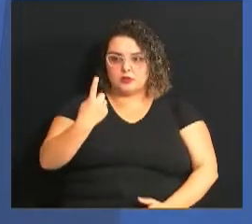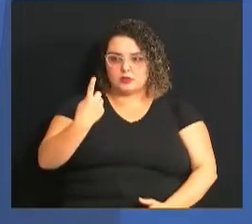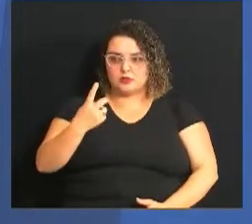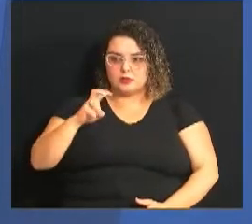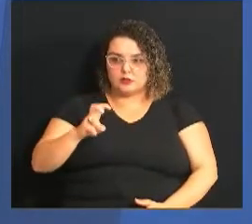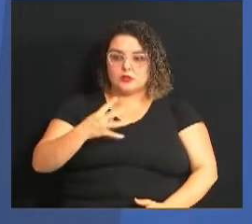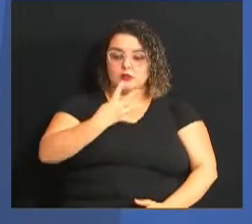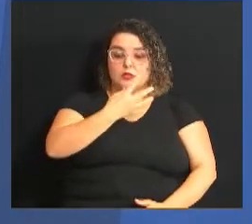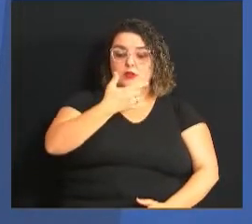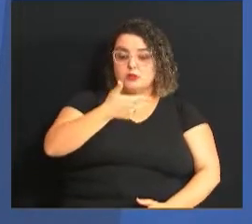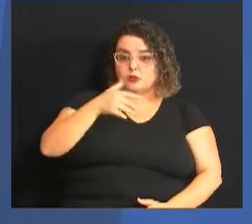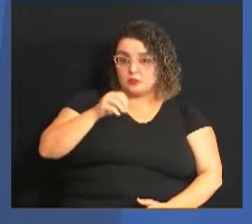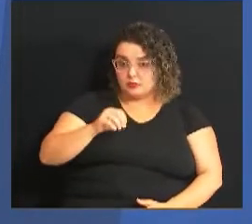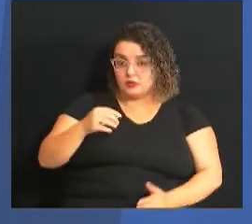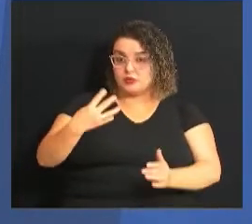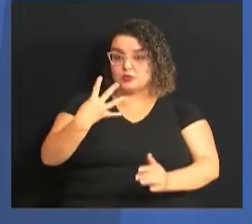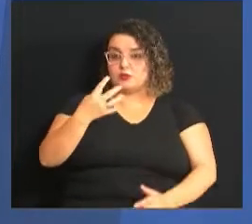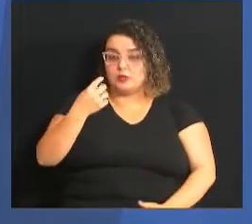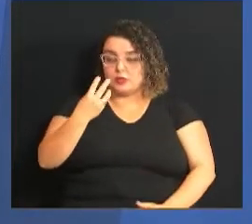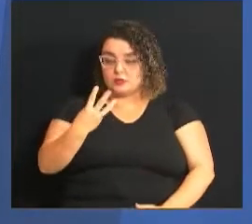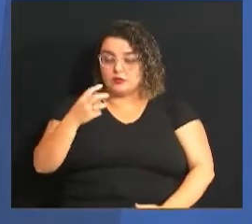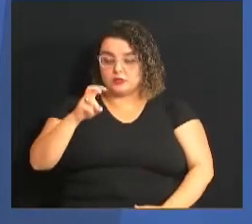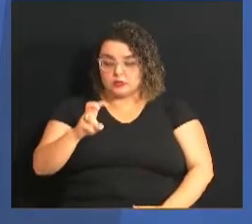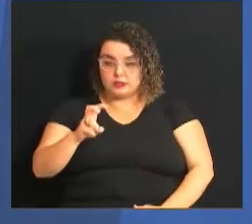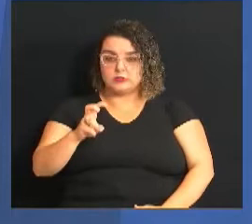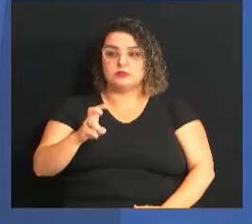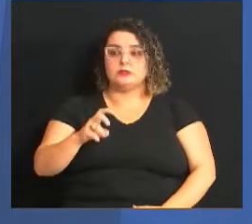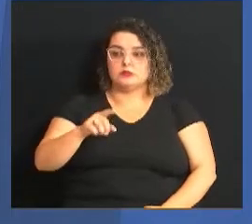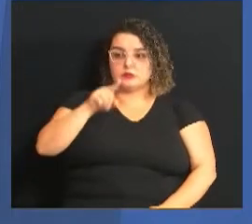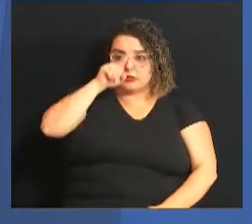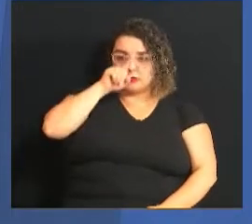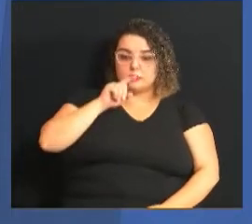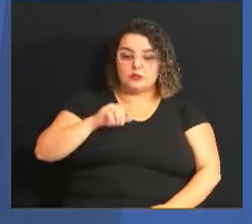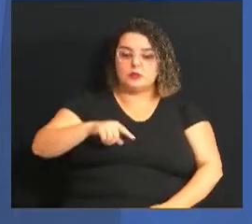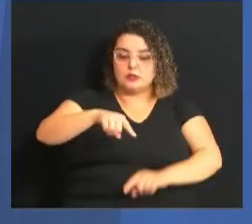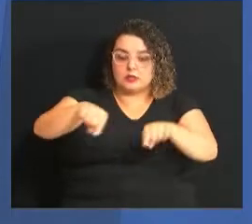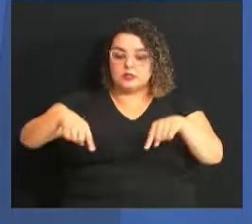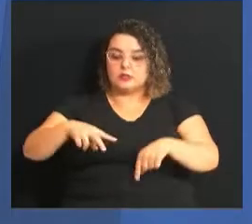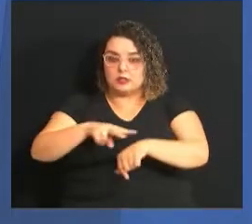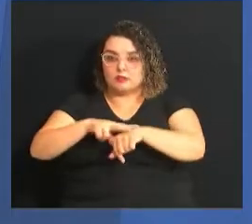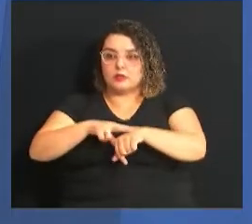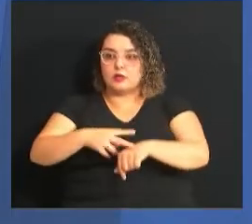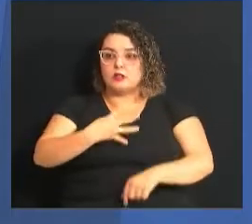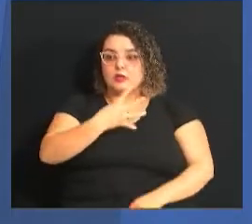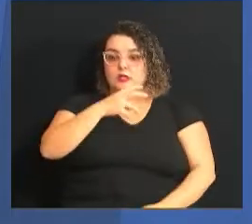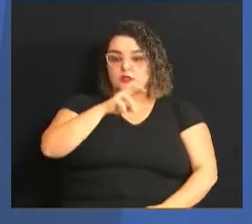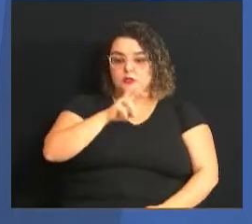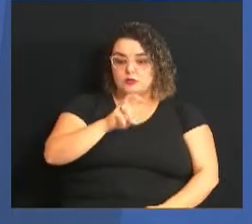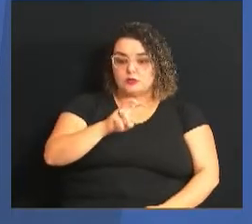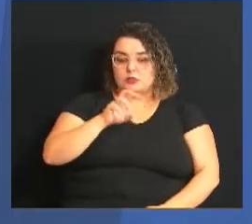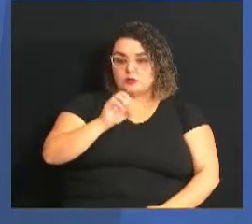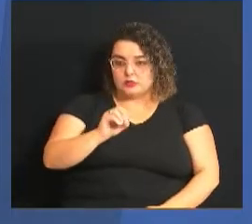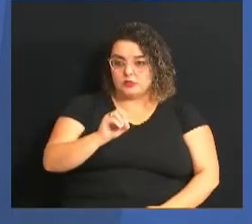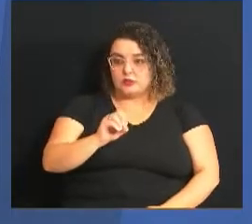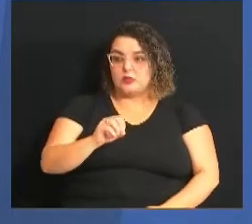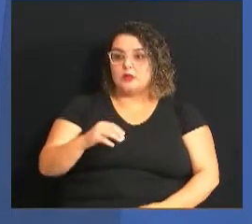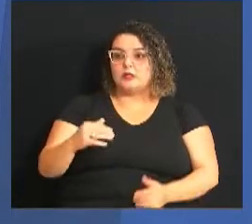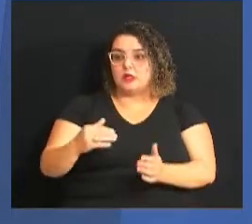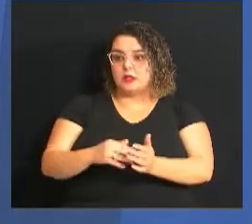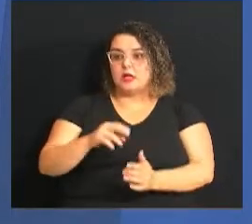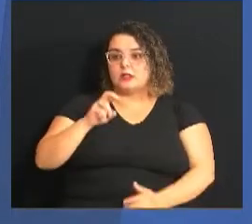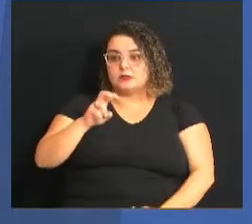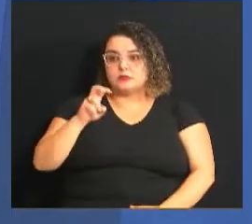às 4h35 e na sala verde das 4h50 às 5h05 da tarde. Os boletins